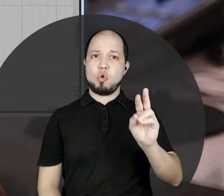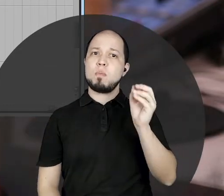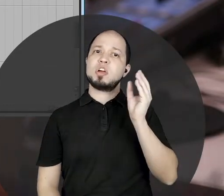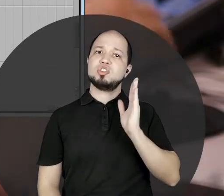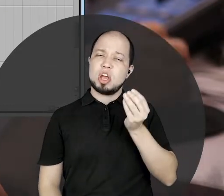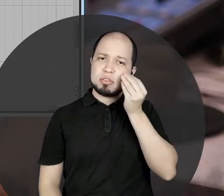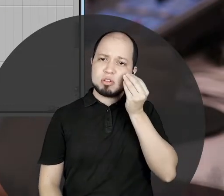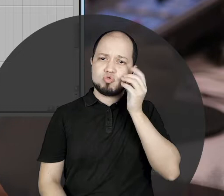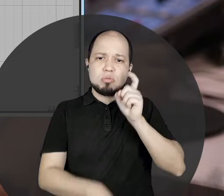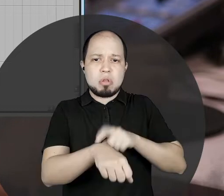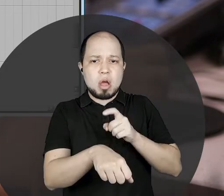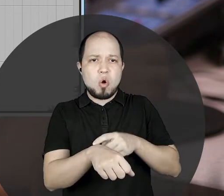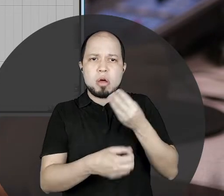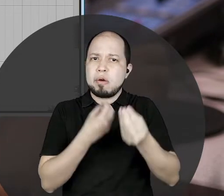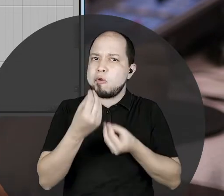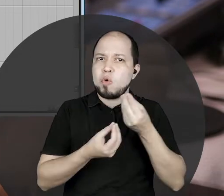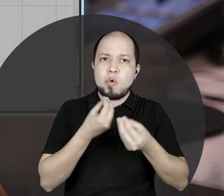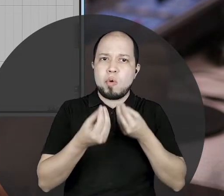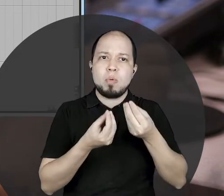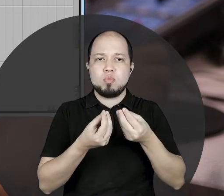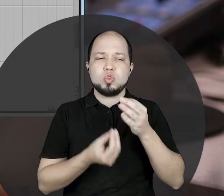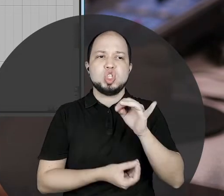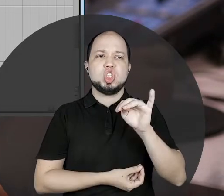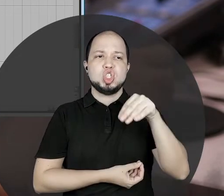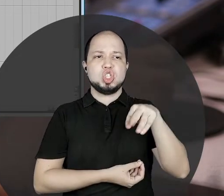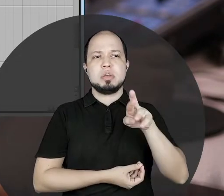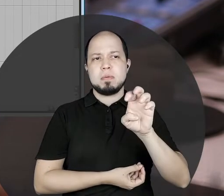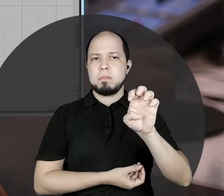uma timbragem, a microfonação, né?